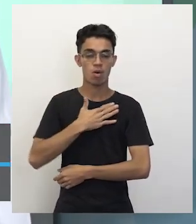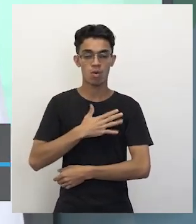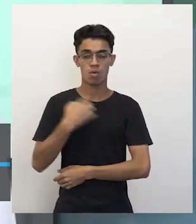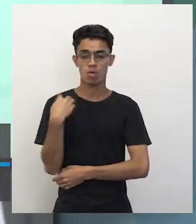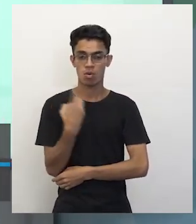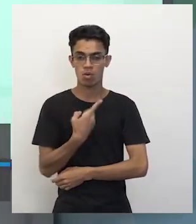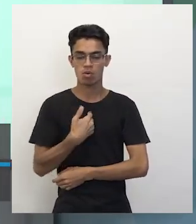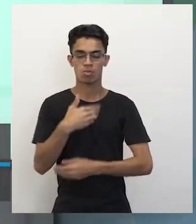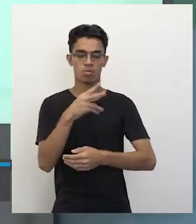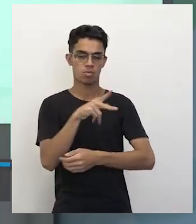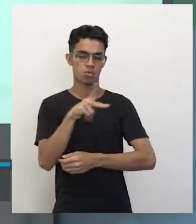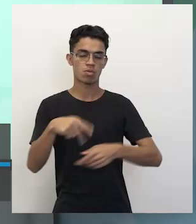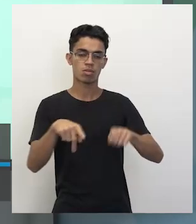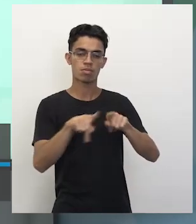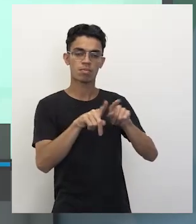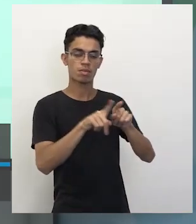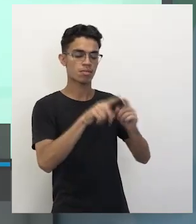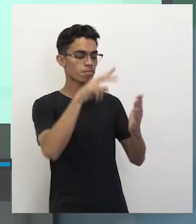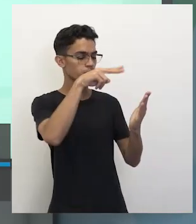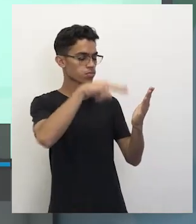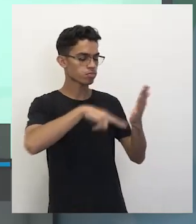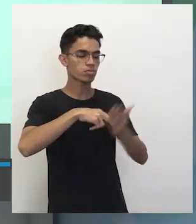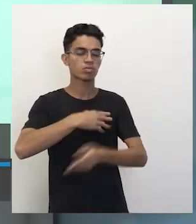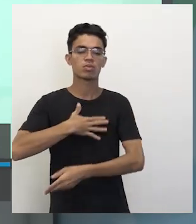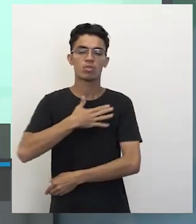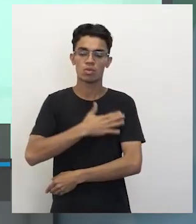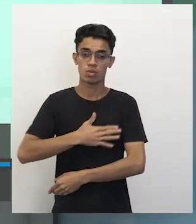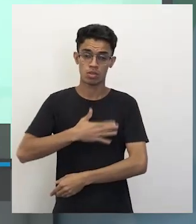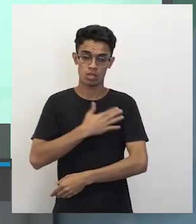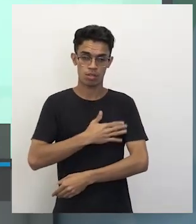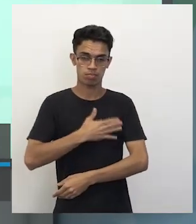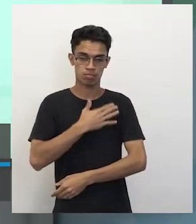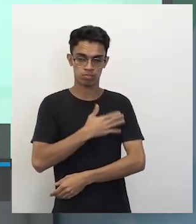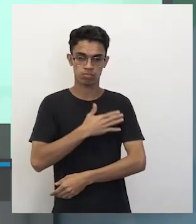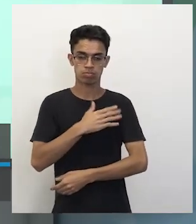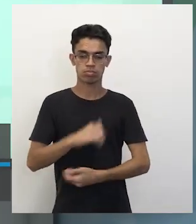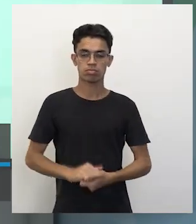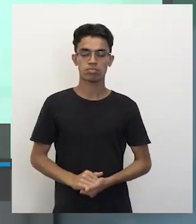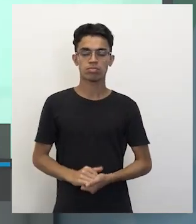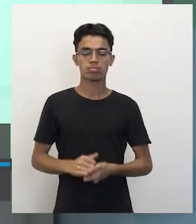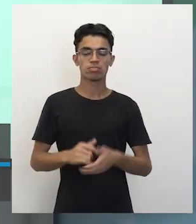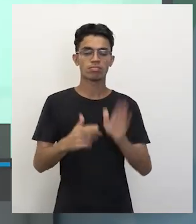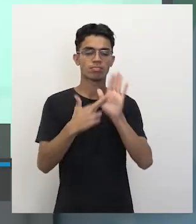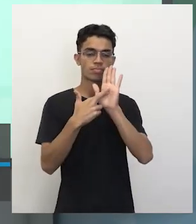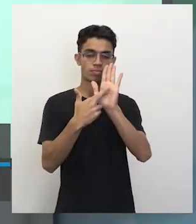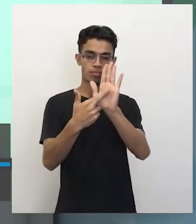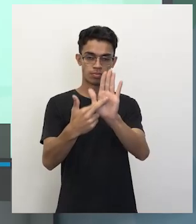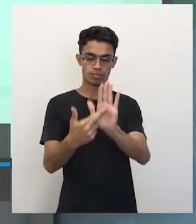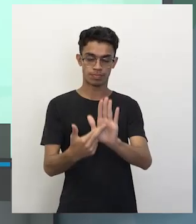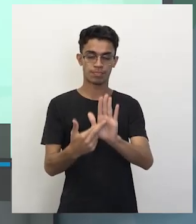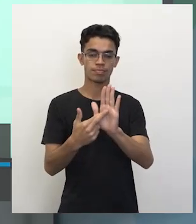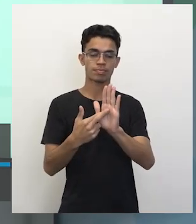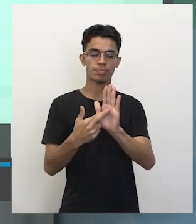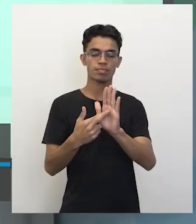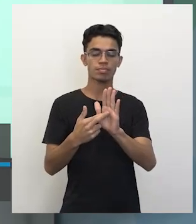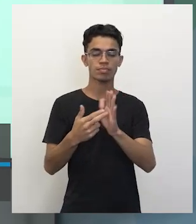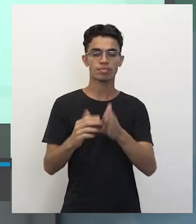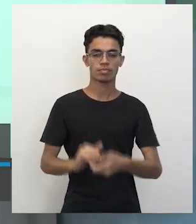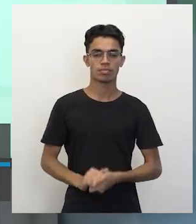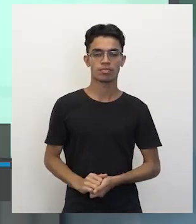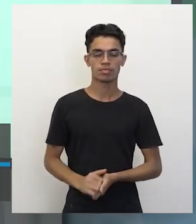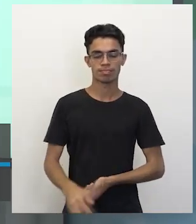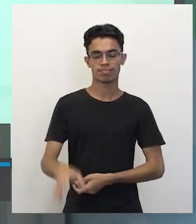ler todos, mas é uma forma da gente representar aqui a rede, né, a qual nós também fazemos parte, tá bom? Então